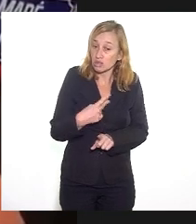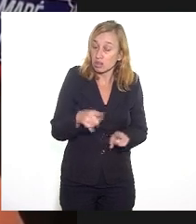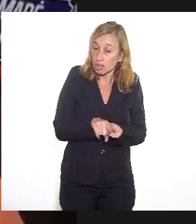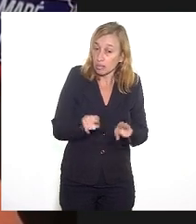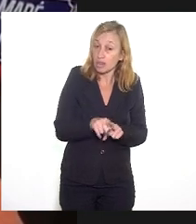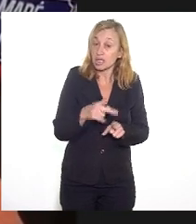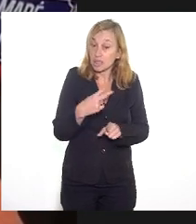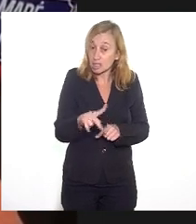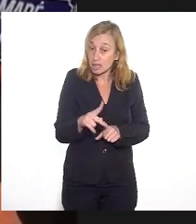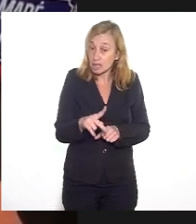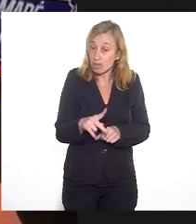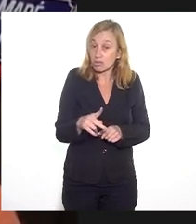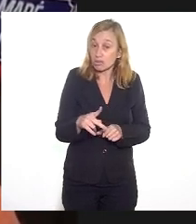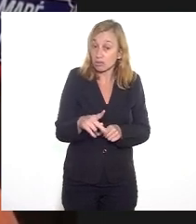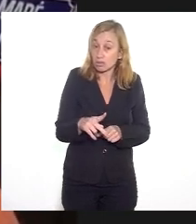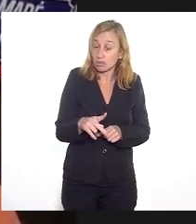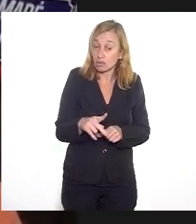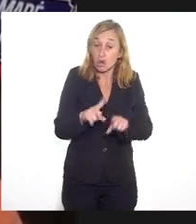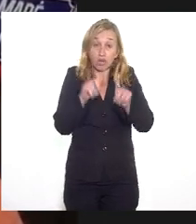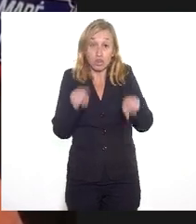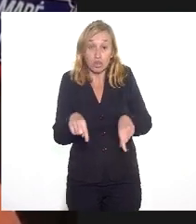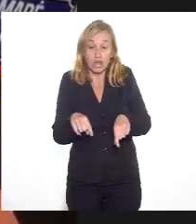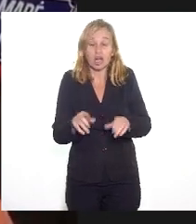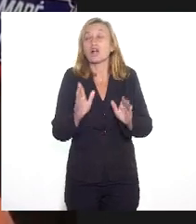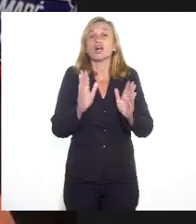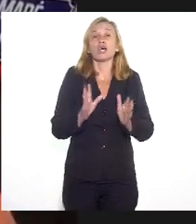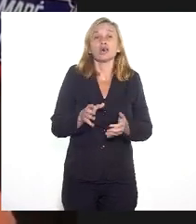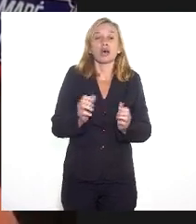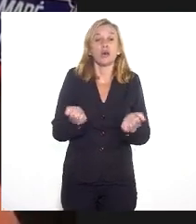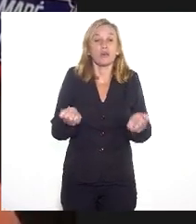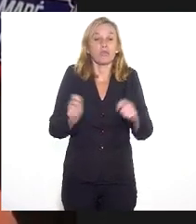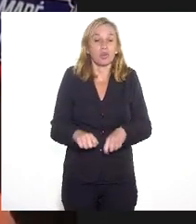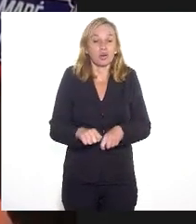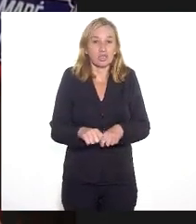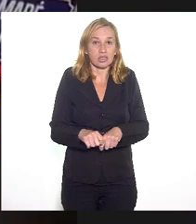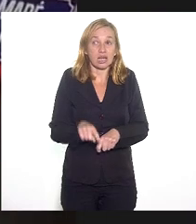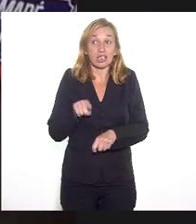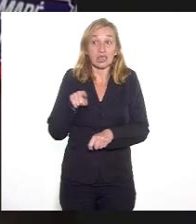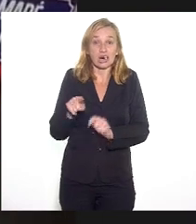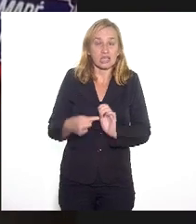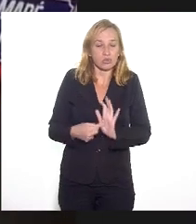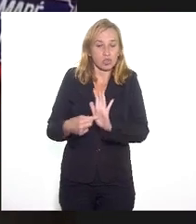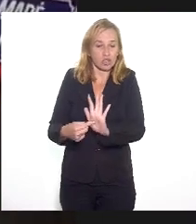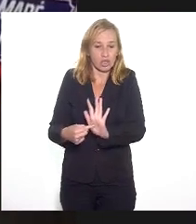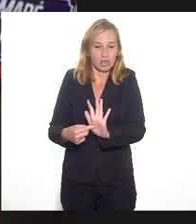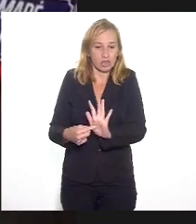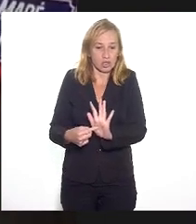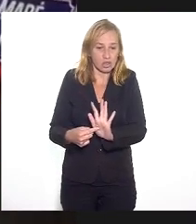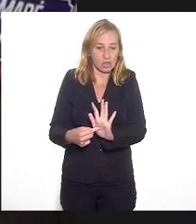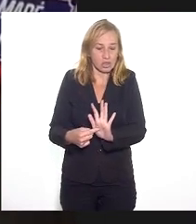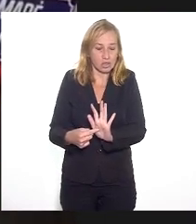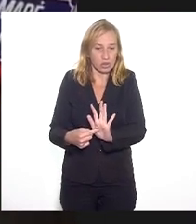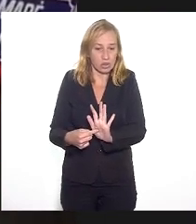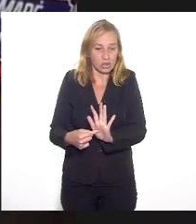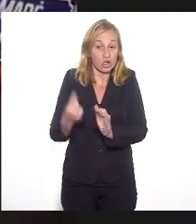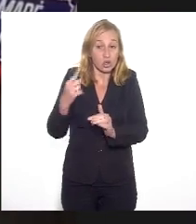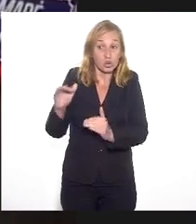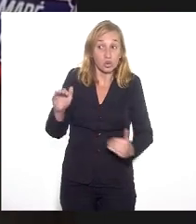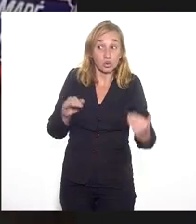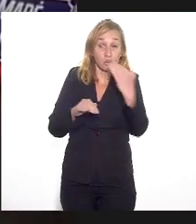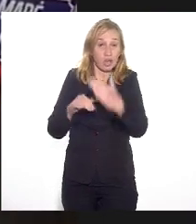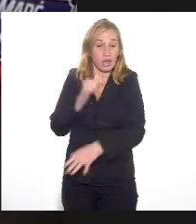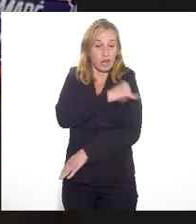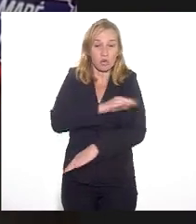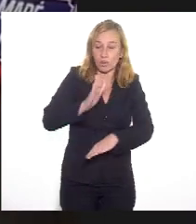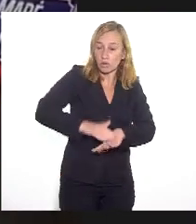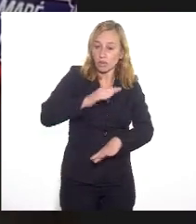funcionários. Então, nesse sentido, a gente trouxe a possibilidade desse demonstrativo da execução do programa Supera Rio, porque